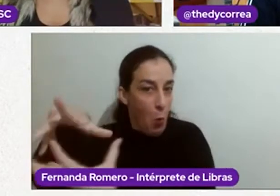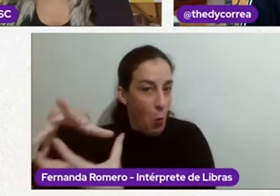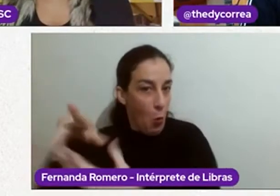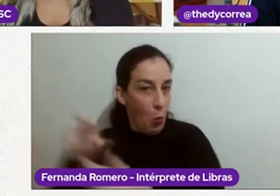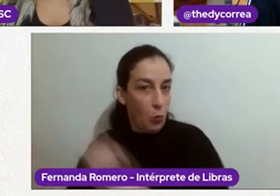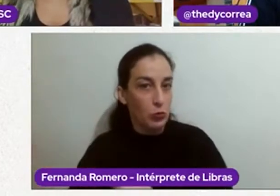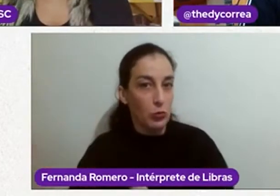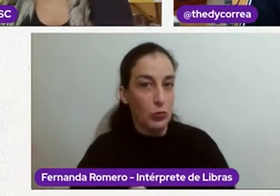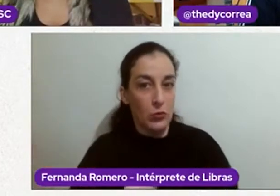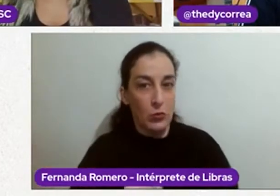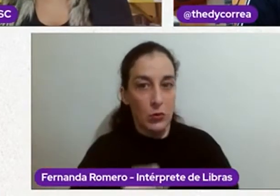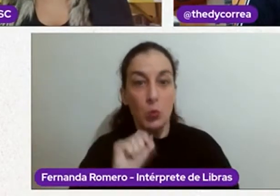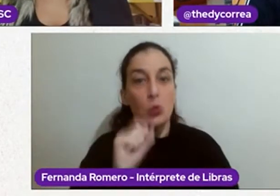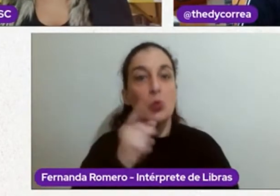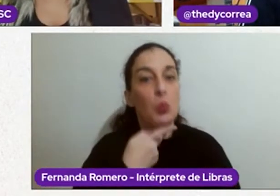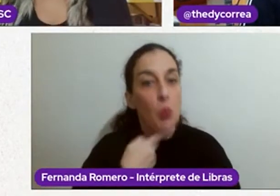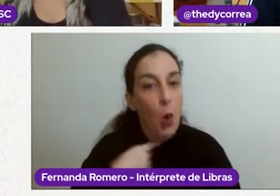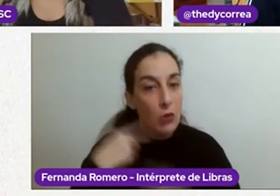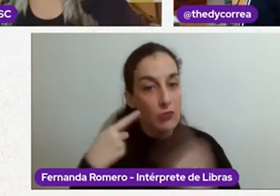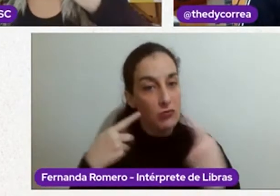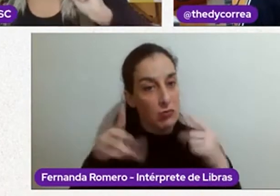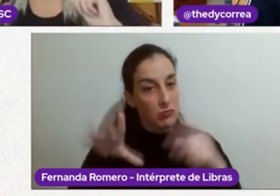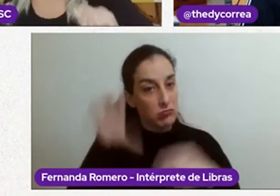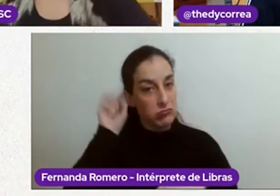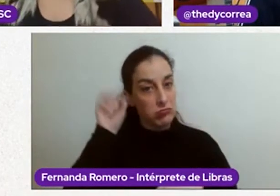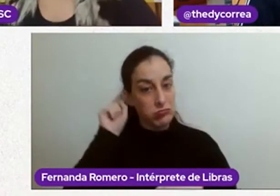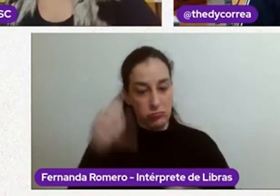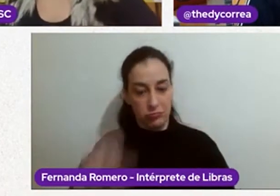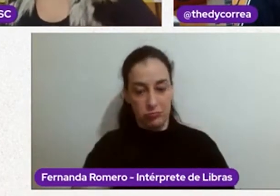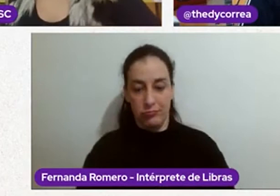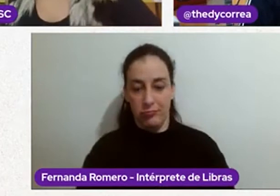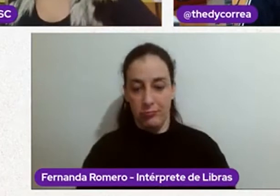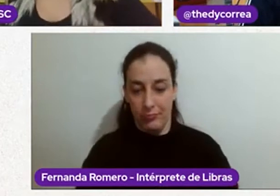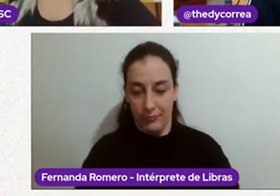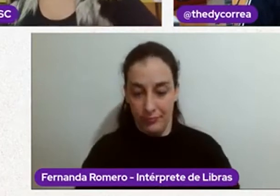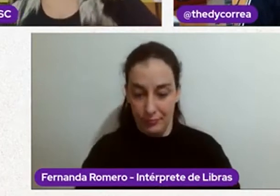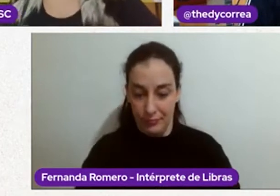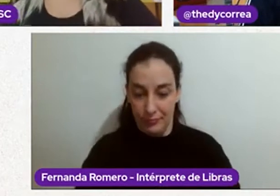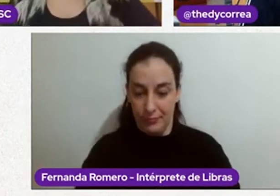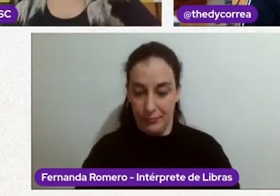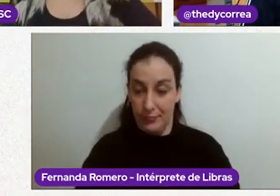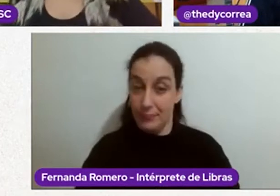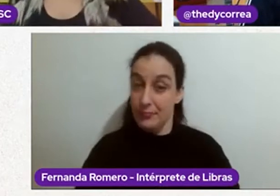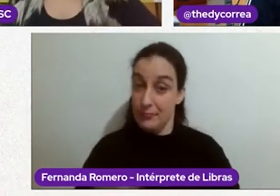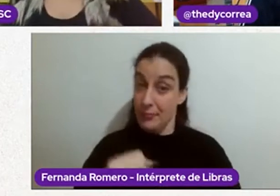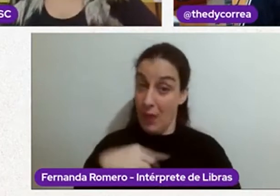também? Fala um pouquinho sobre isso. Eu tenho ouvido